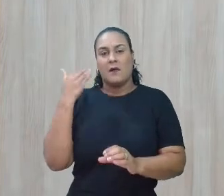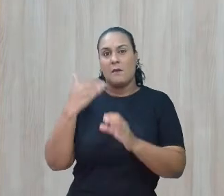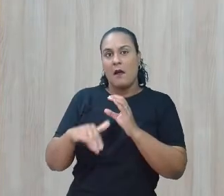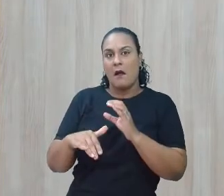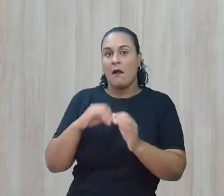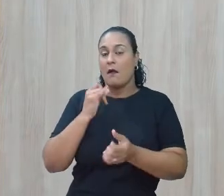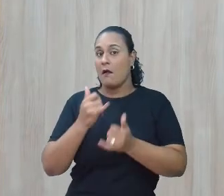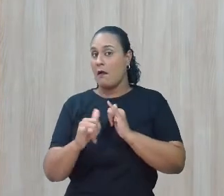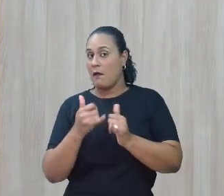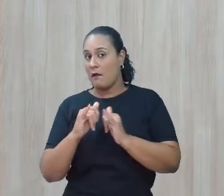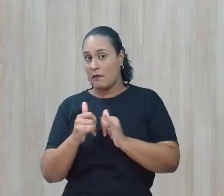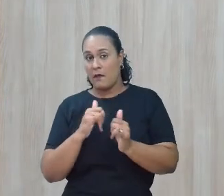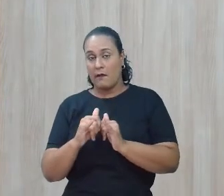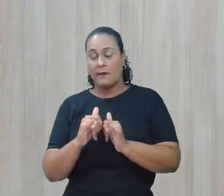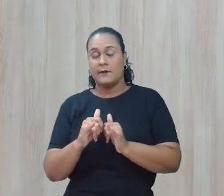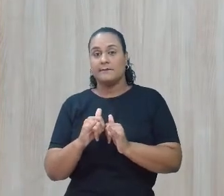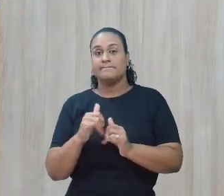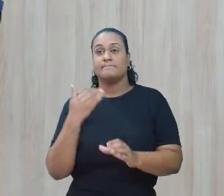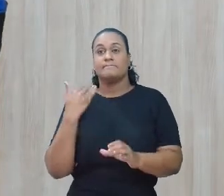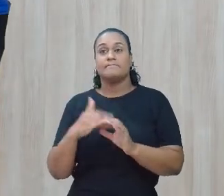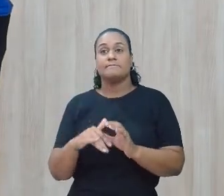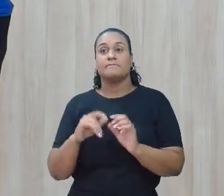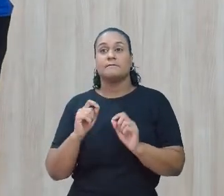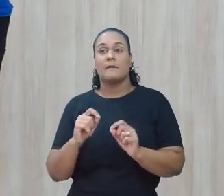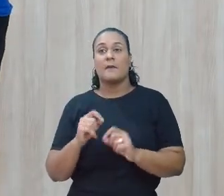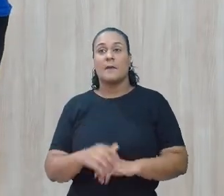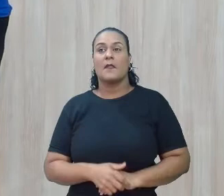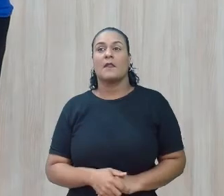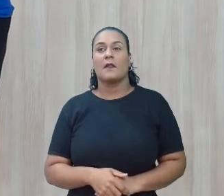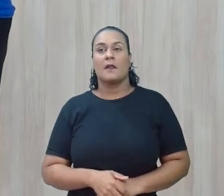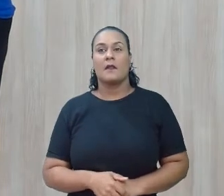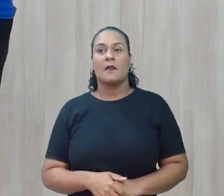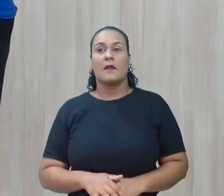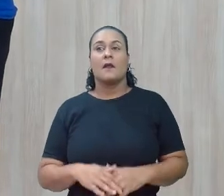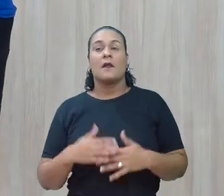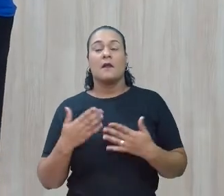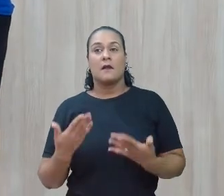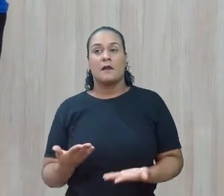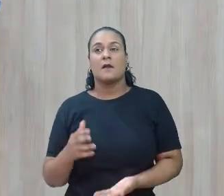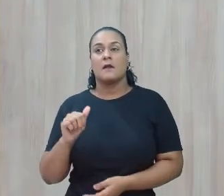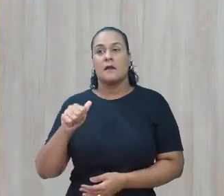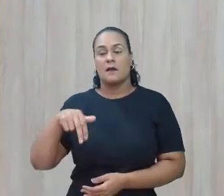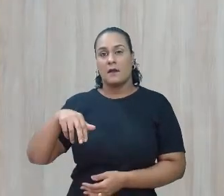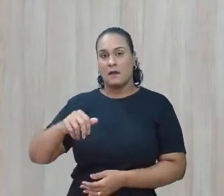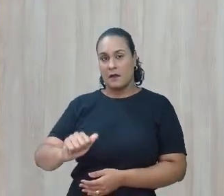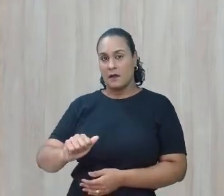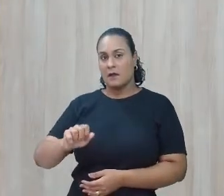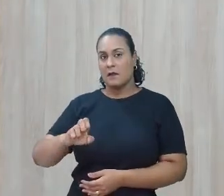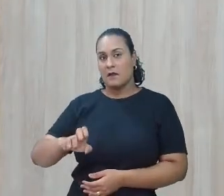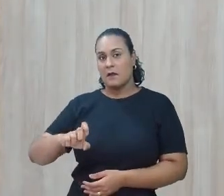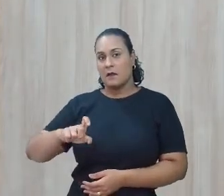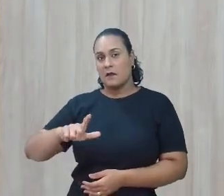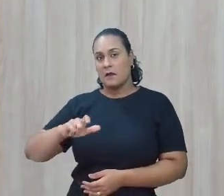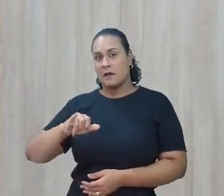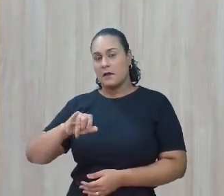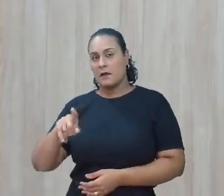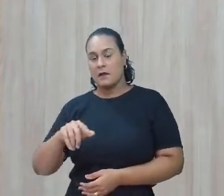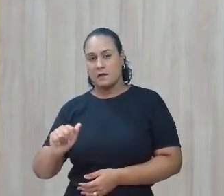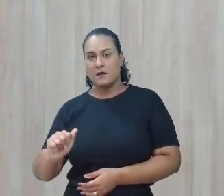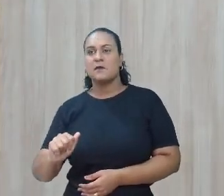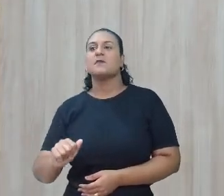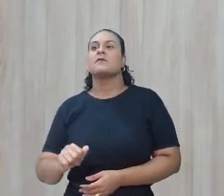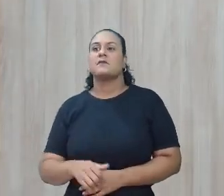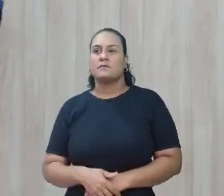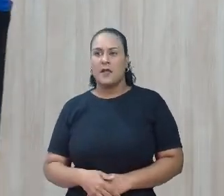eu não pensei nisso, mas a autora Ana Elisa Ribeiro, no livro E-mail de Caminha,